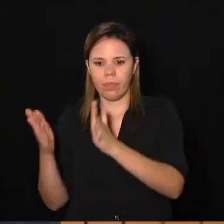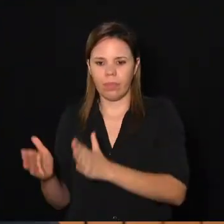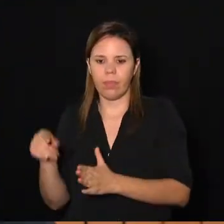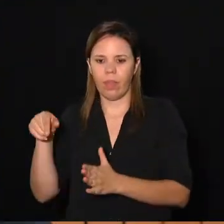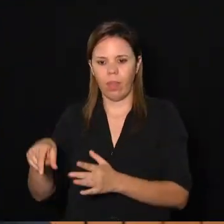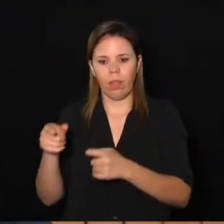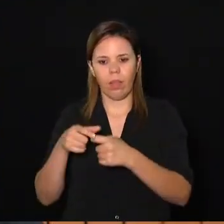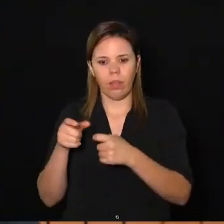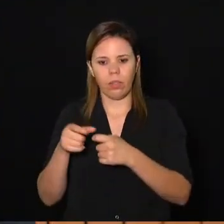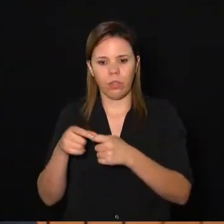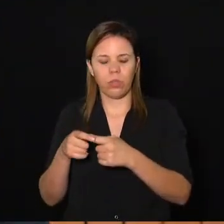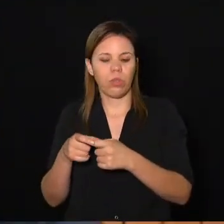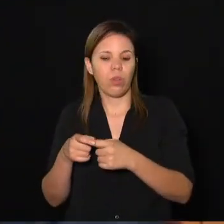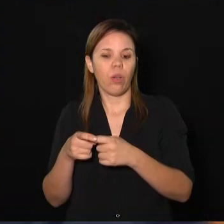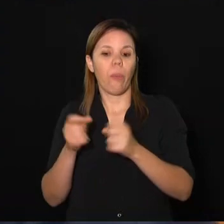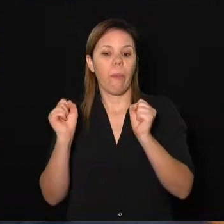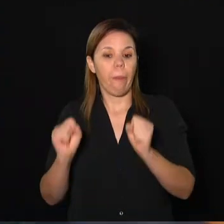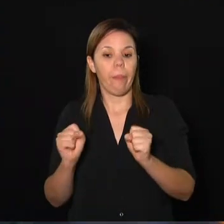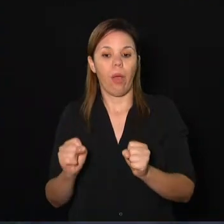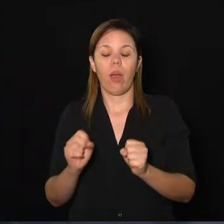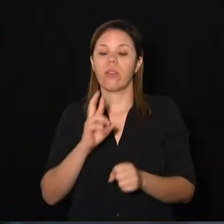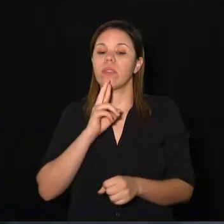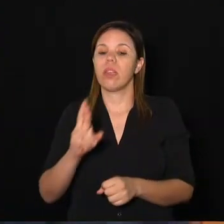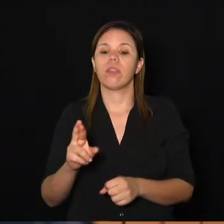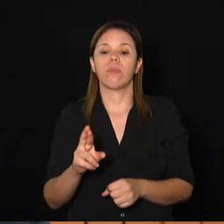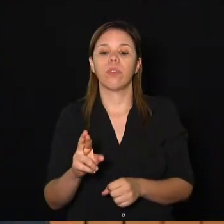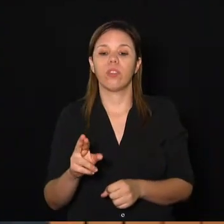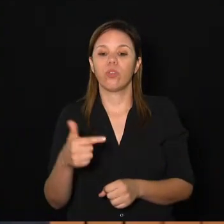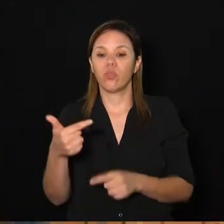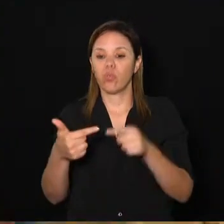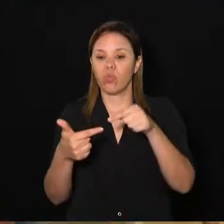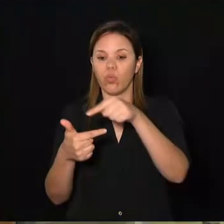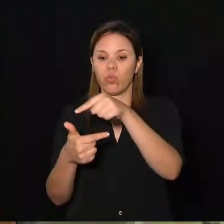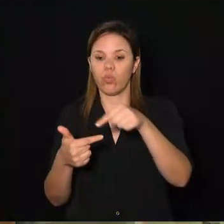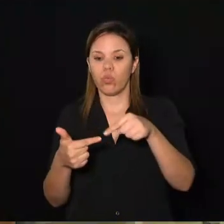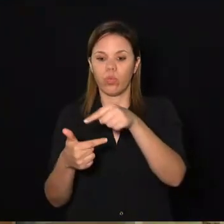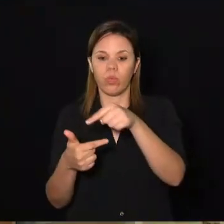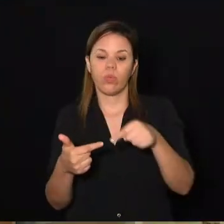para que possa responder acho que foram dois questionamentos